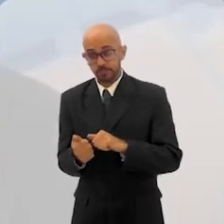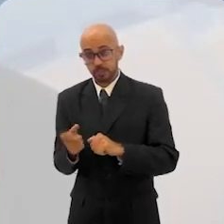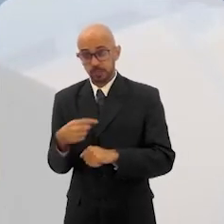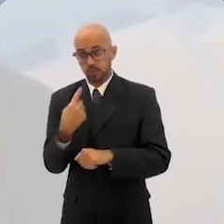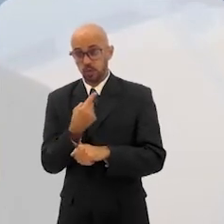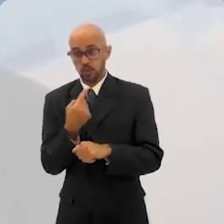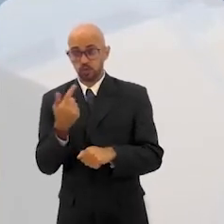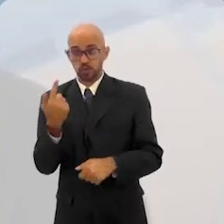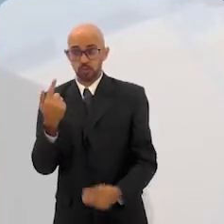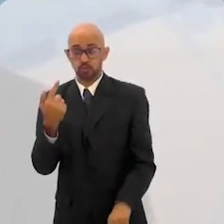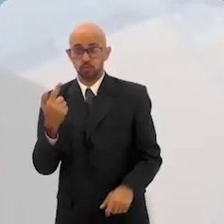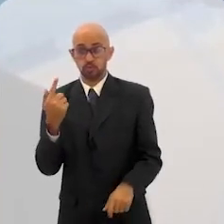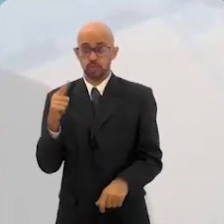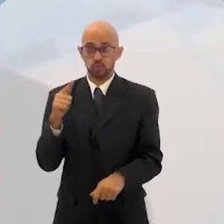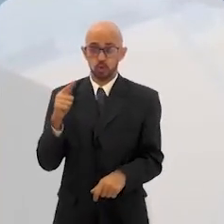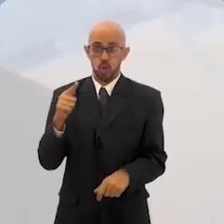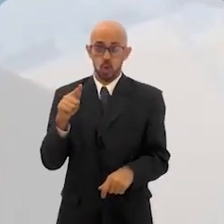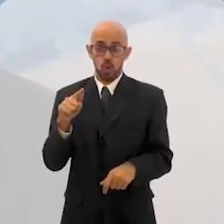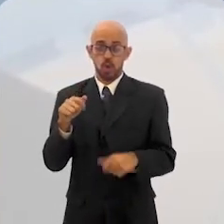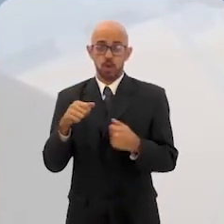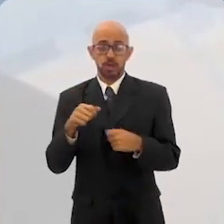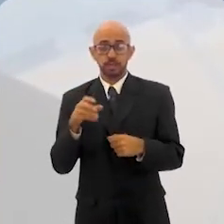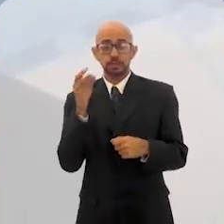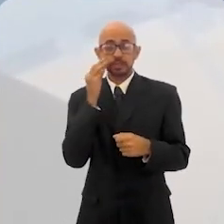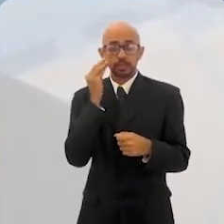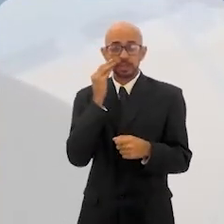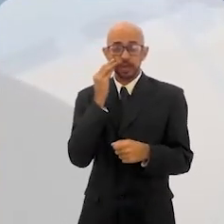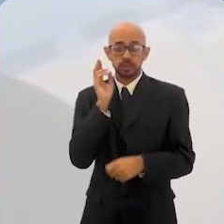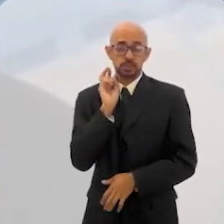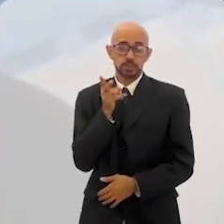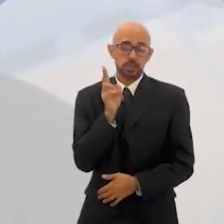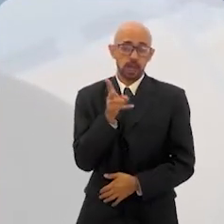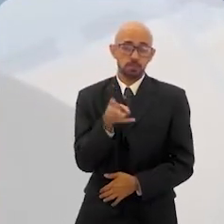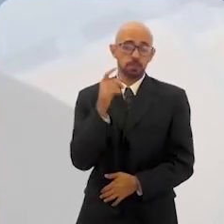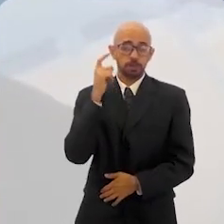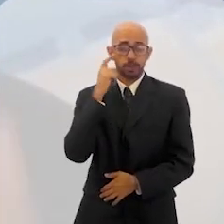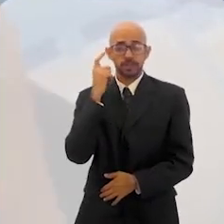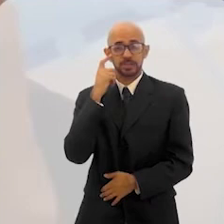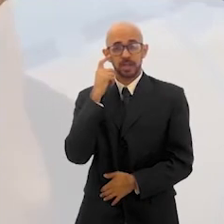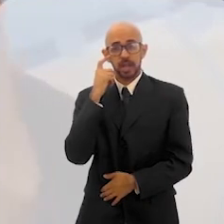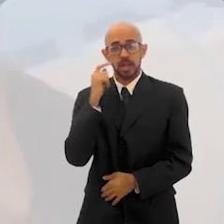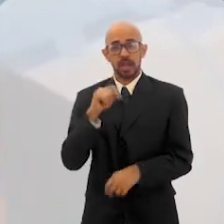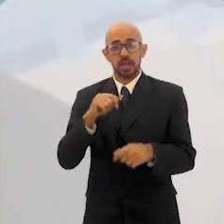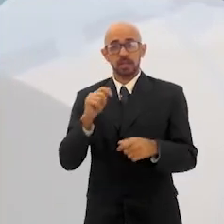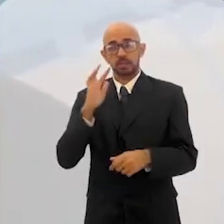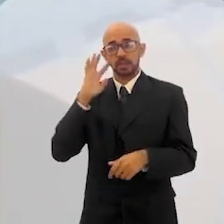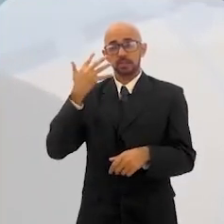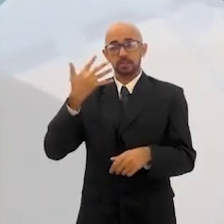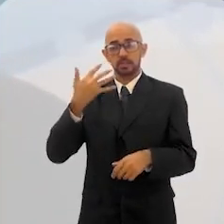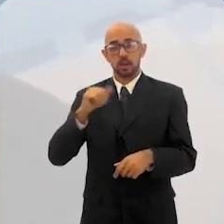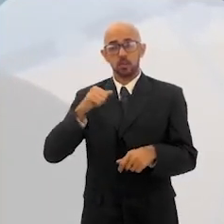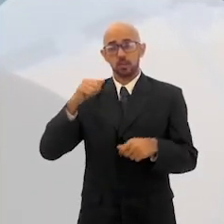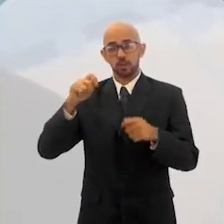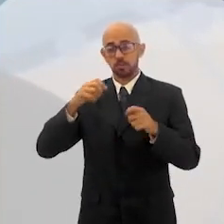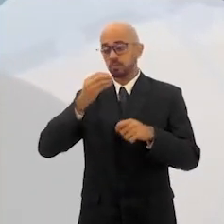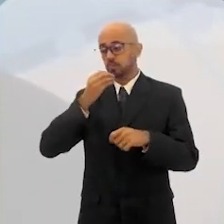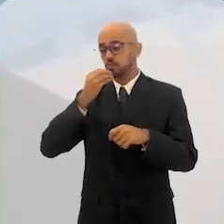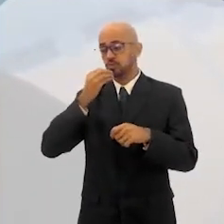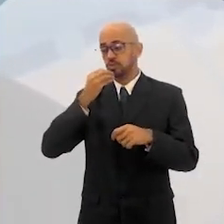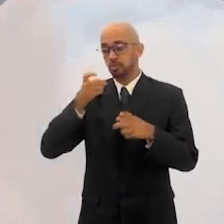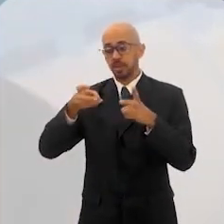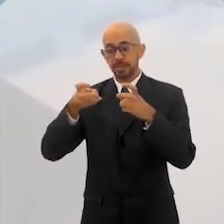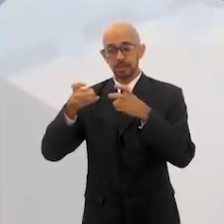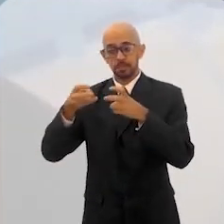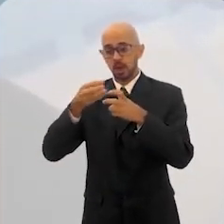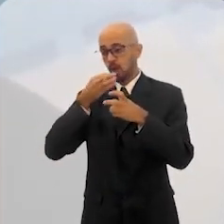gestor, a gente tentava pensar sempre em fazer tomadas de decisões que a gente pudesse ouvir as pessoas.